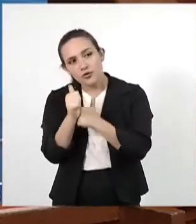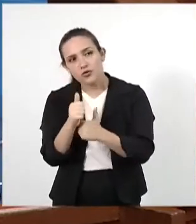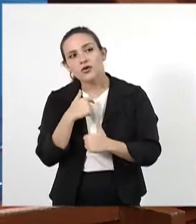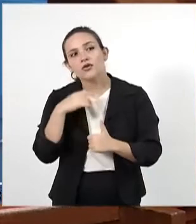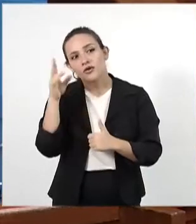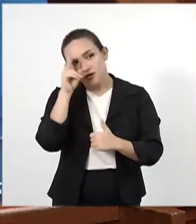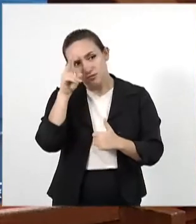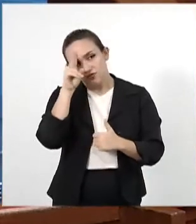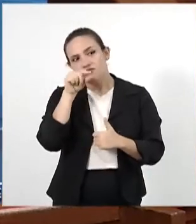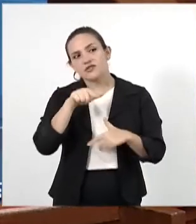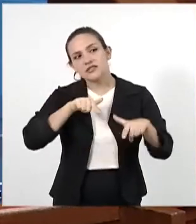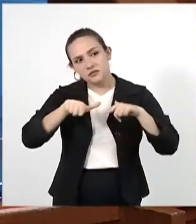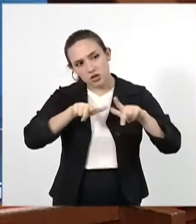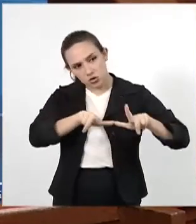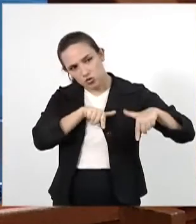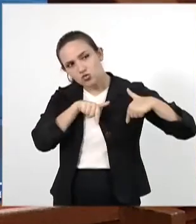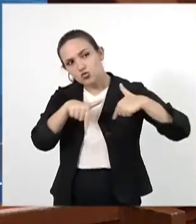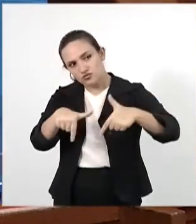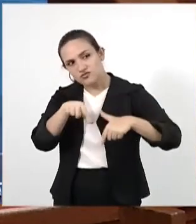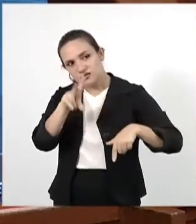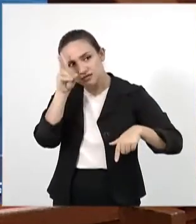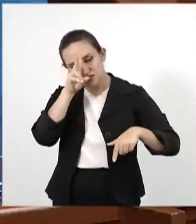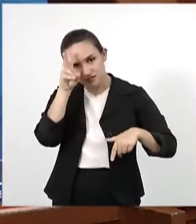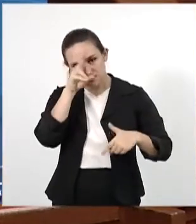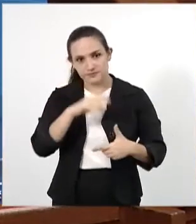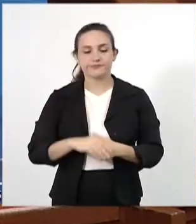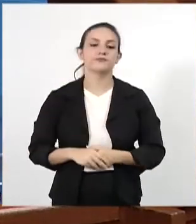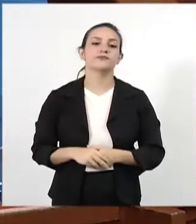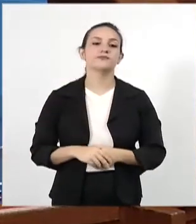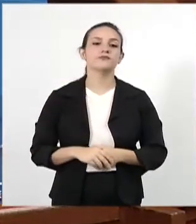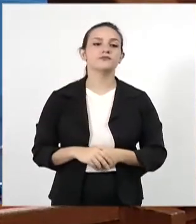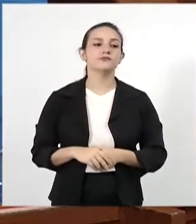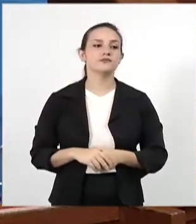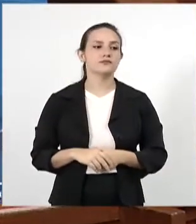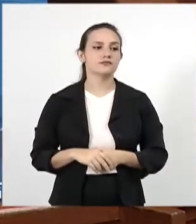atuação de Vossa Excelência, foi elaborado aquele termo de